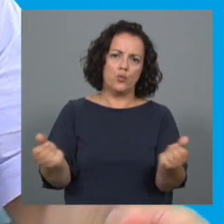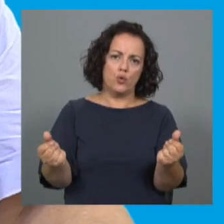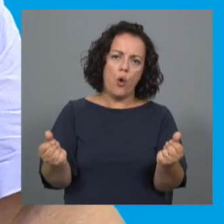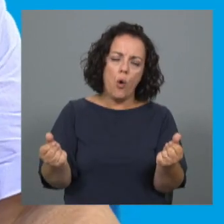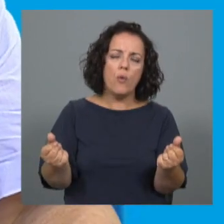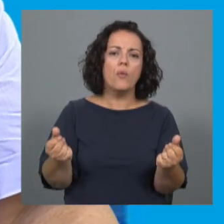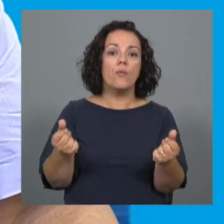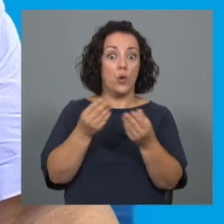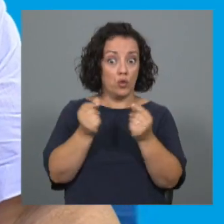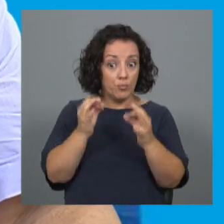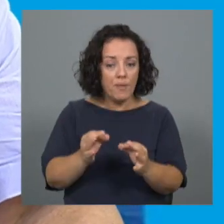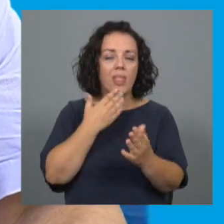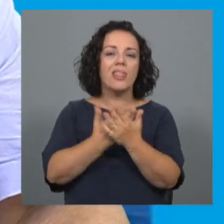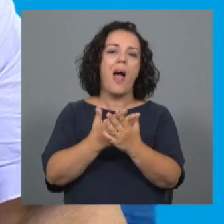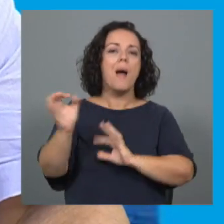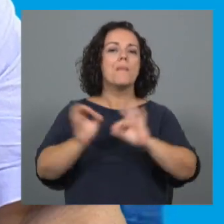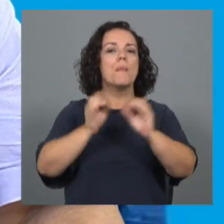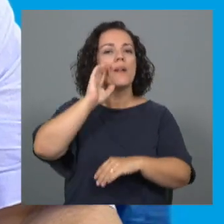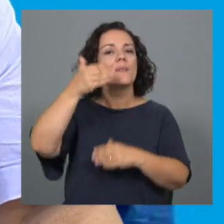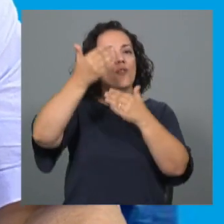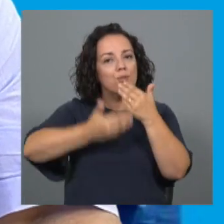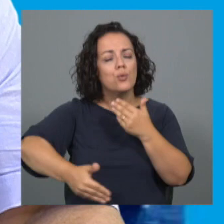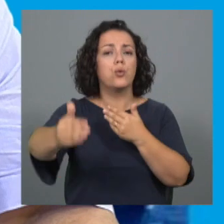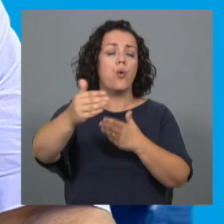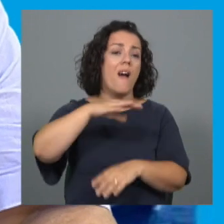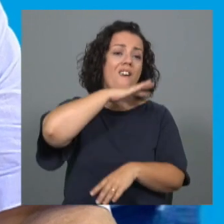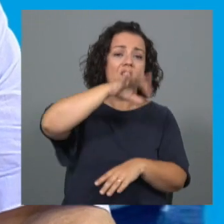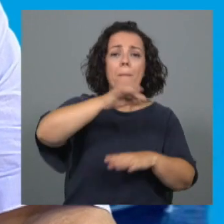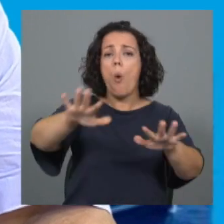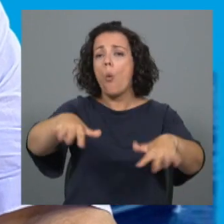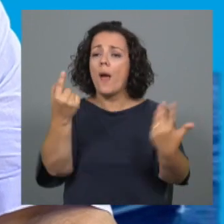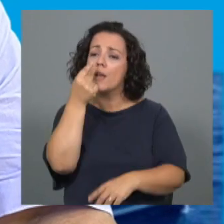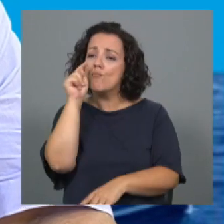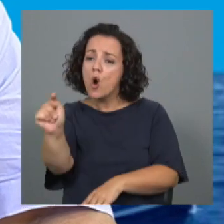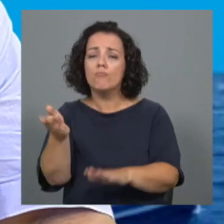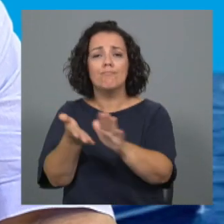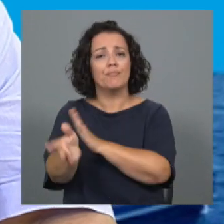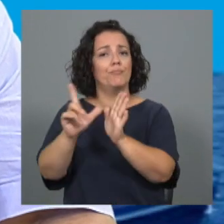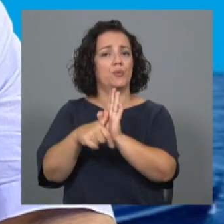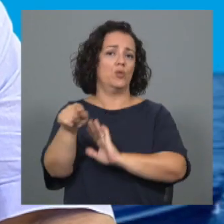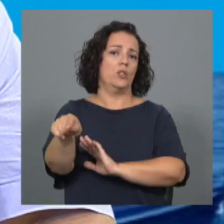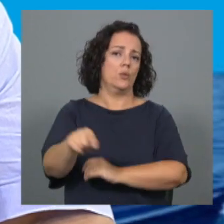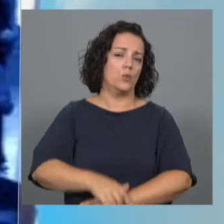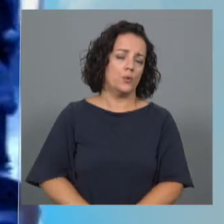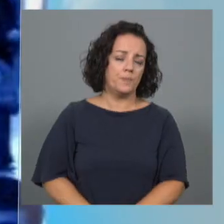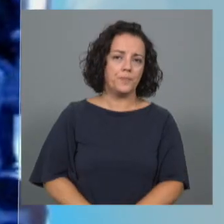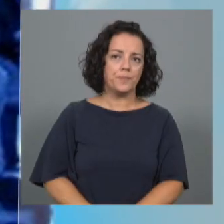desenhar situações futuras que possam permitir a essas tais famílias frequentar este tipo de projetos.